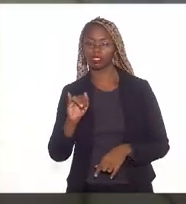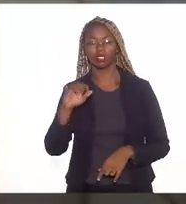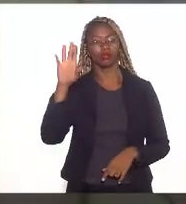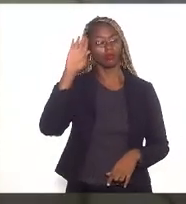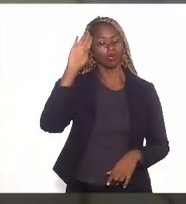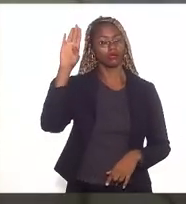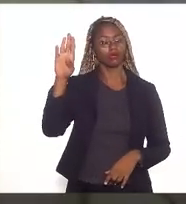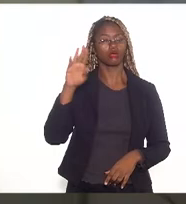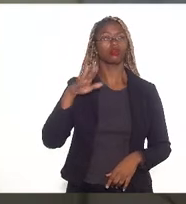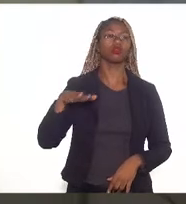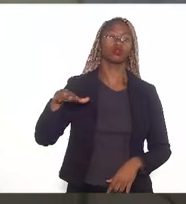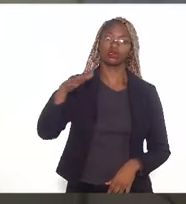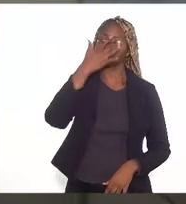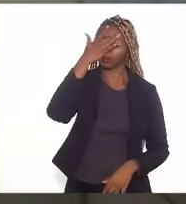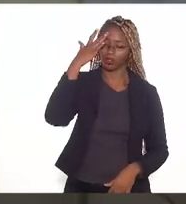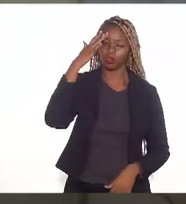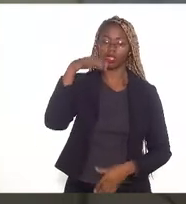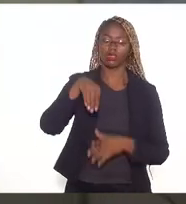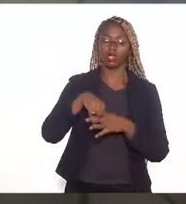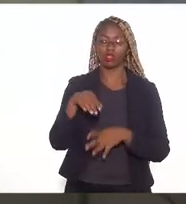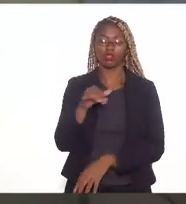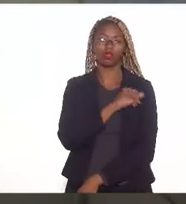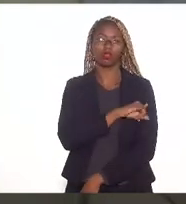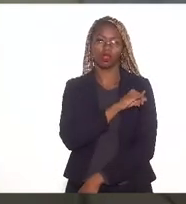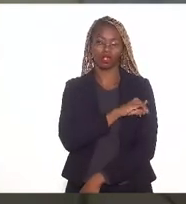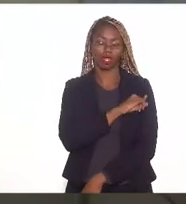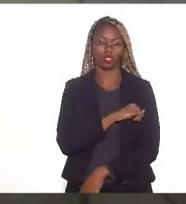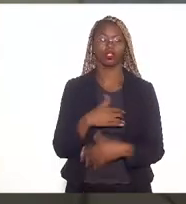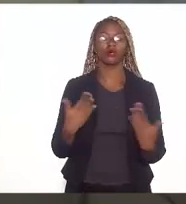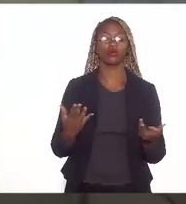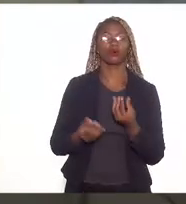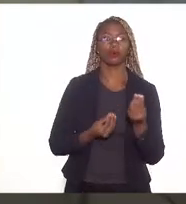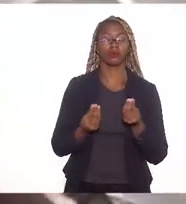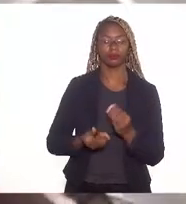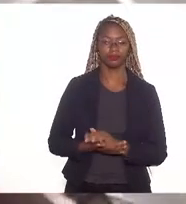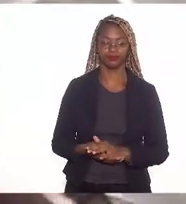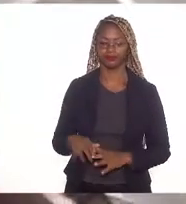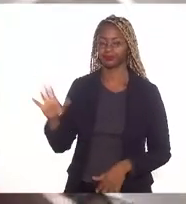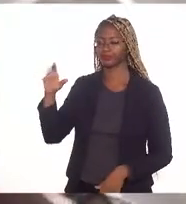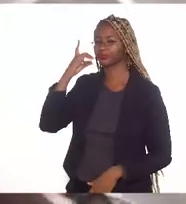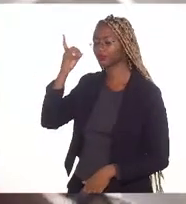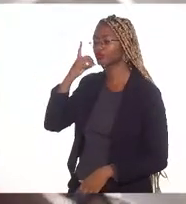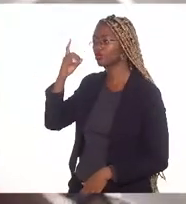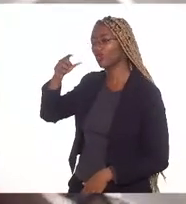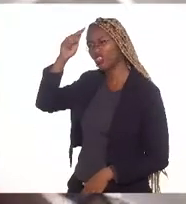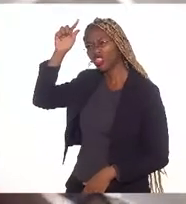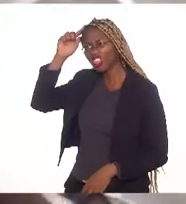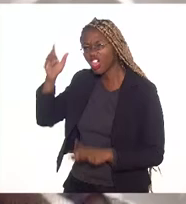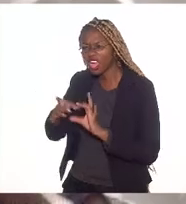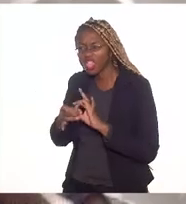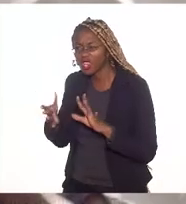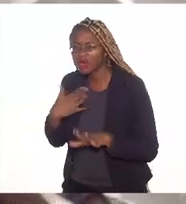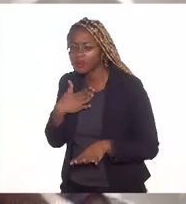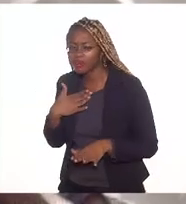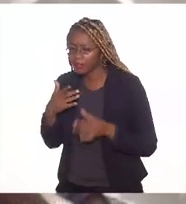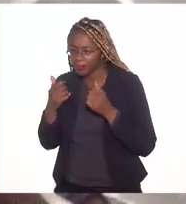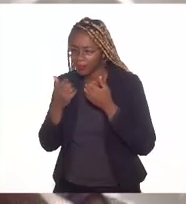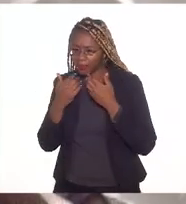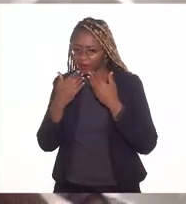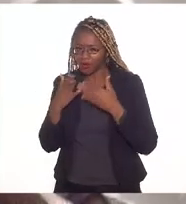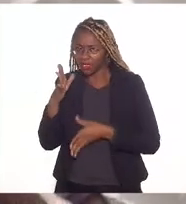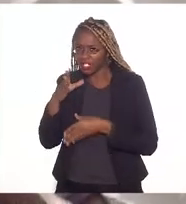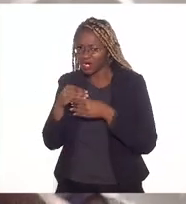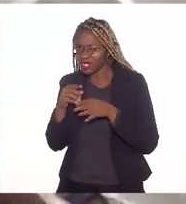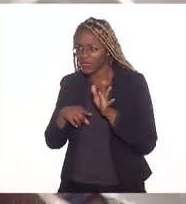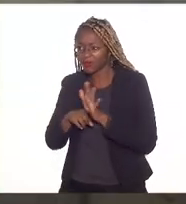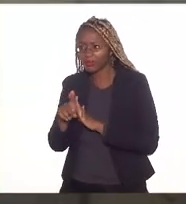já instalados no Estado do Rio de Janeiro. Deputado Gustavo, me permite acrescentar um pouco a sua